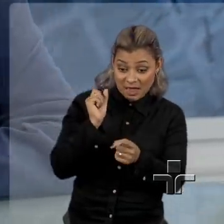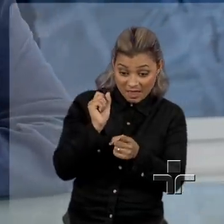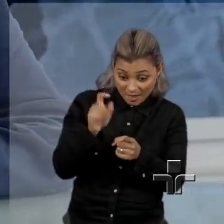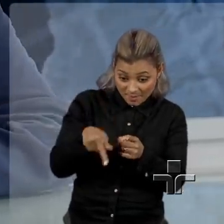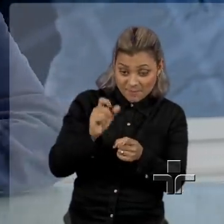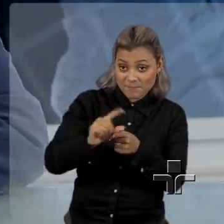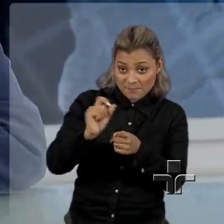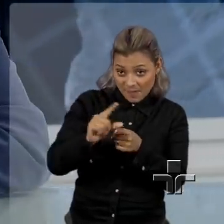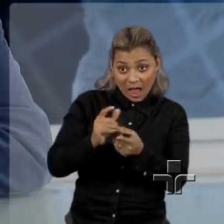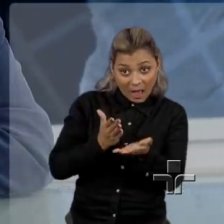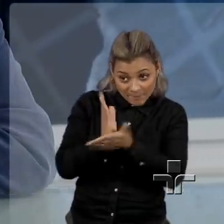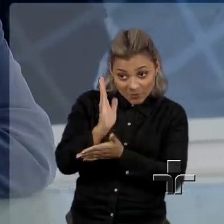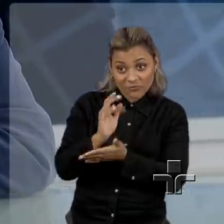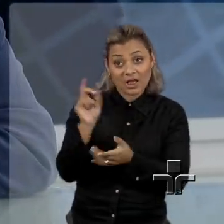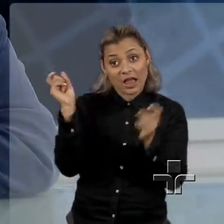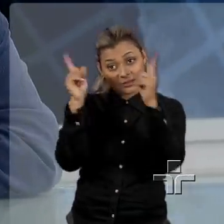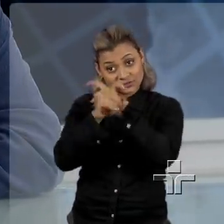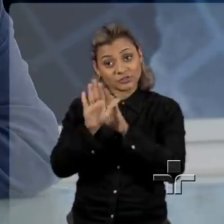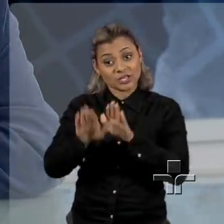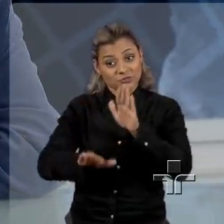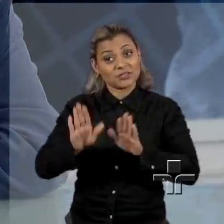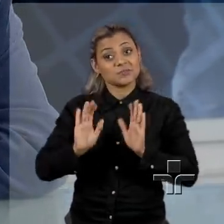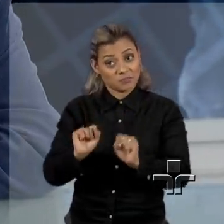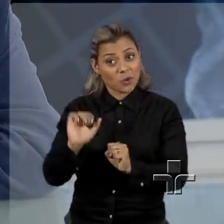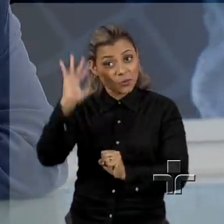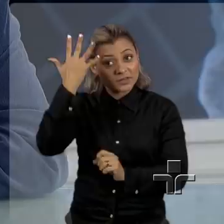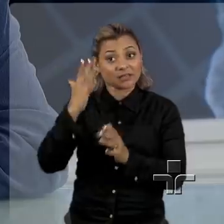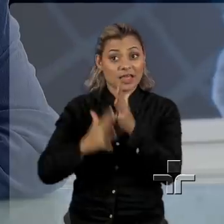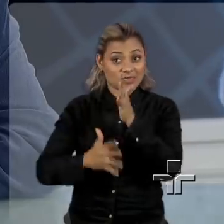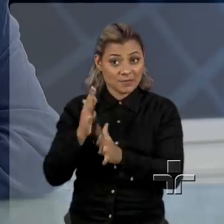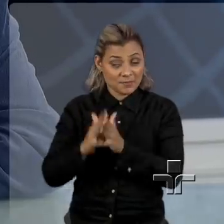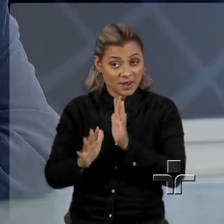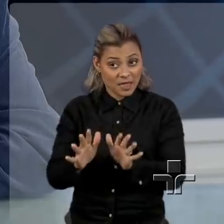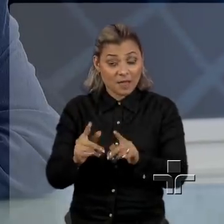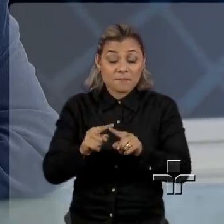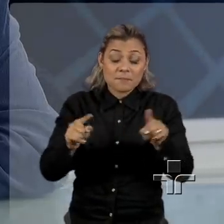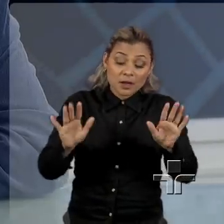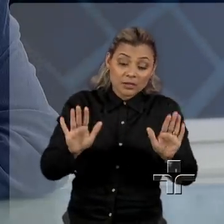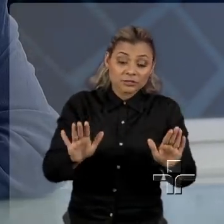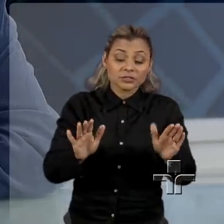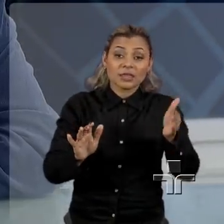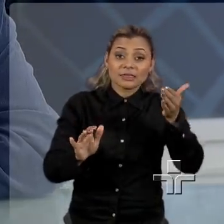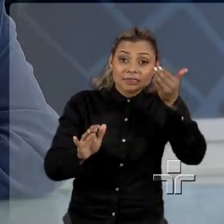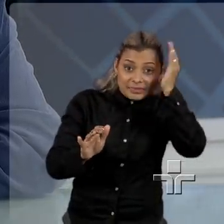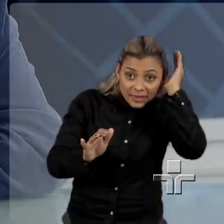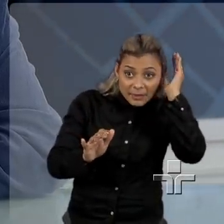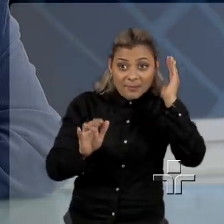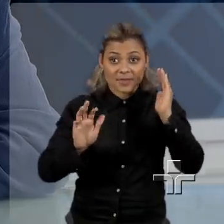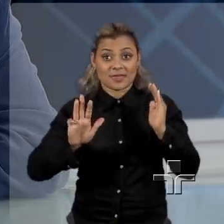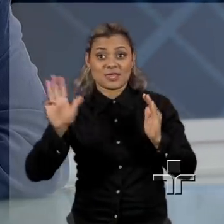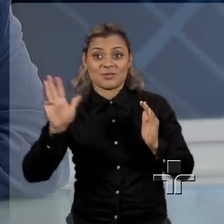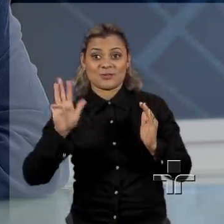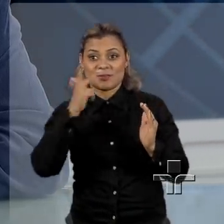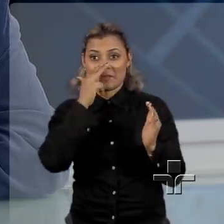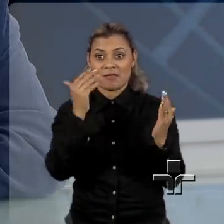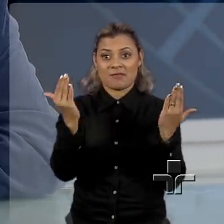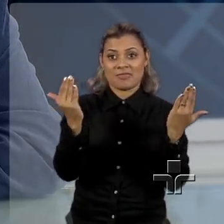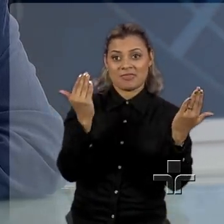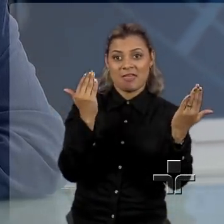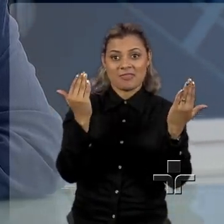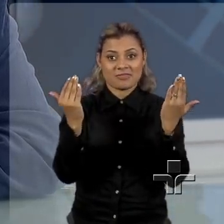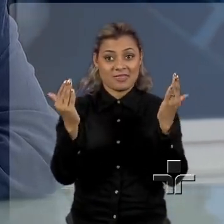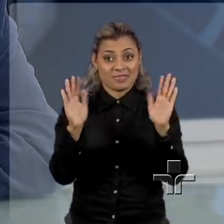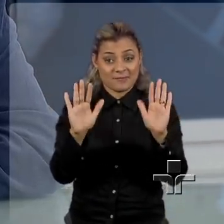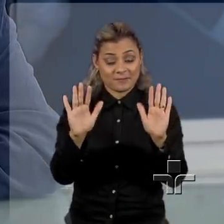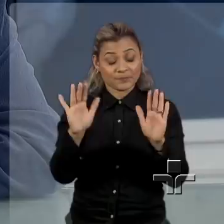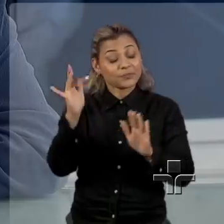corporativo. Mas eu acho que o mais interessante nessa prisão do Temer está no comparativo com a prisão do Lula. Eu imagino que não vai surgir